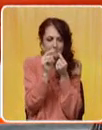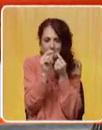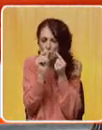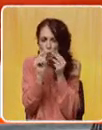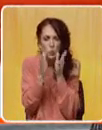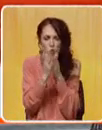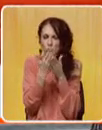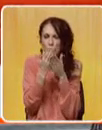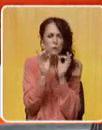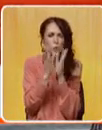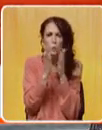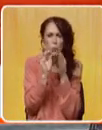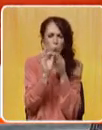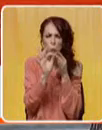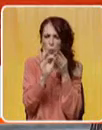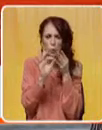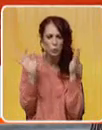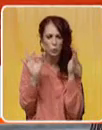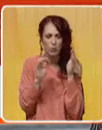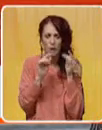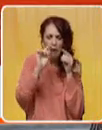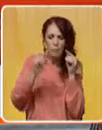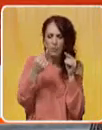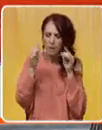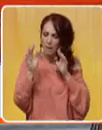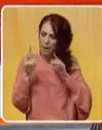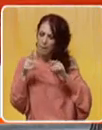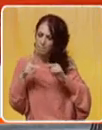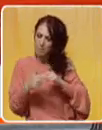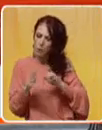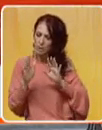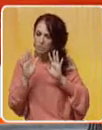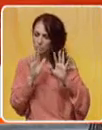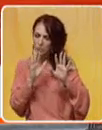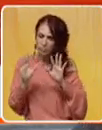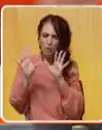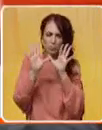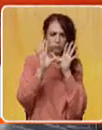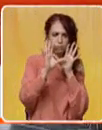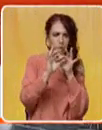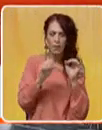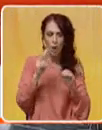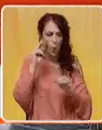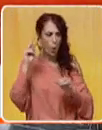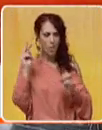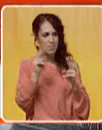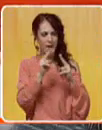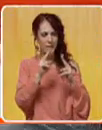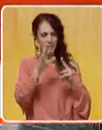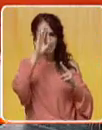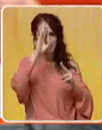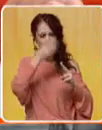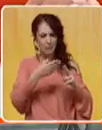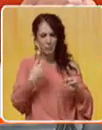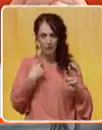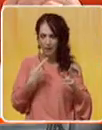por estudar e era a vírgula era a pausa nós entendíamos tão bem que eu olhava para ti Cristina e sabia e